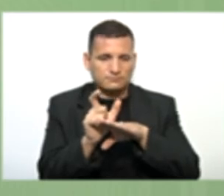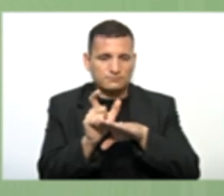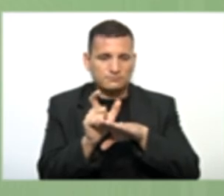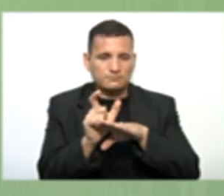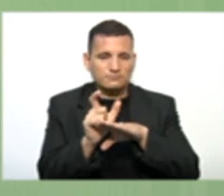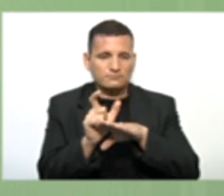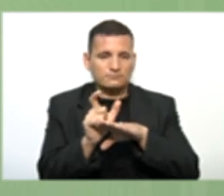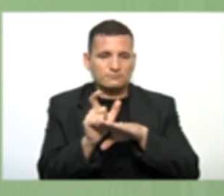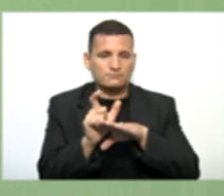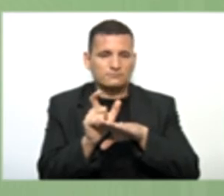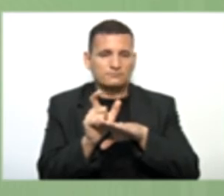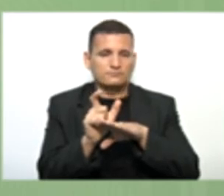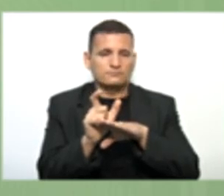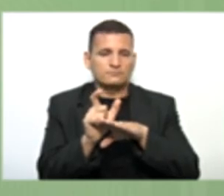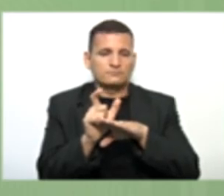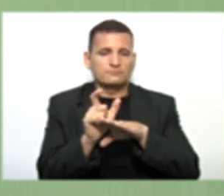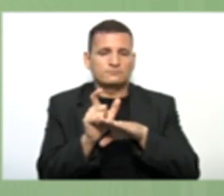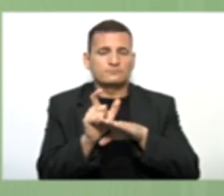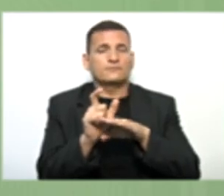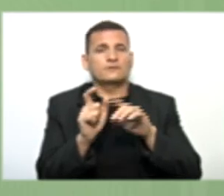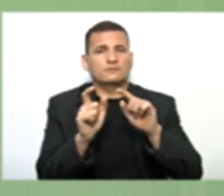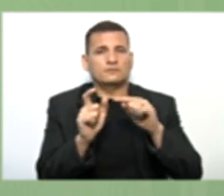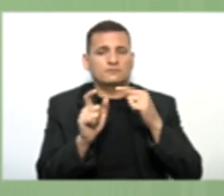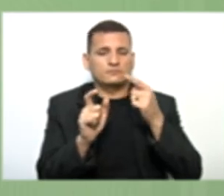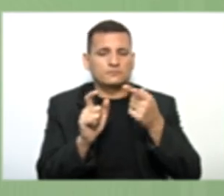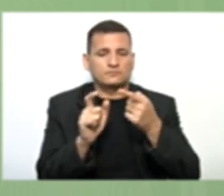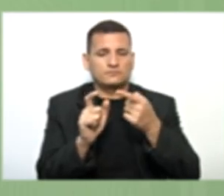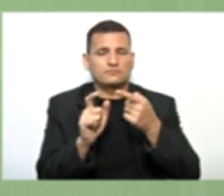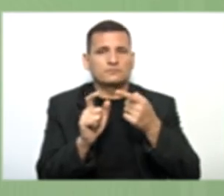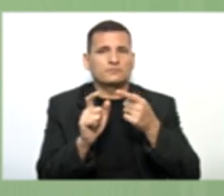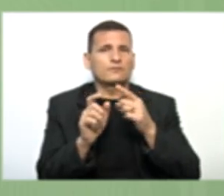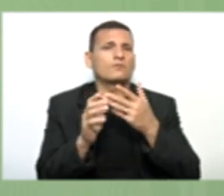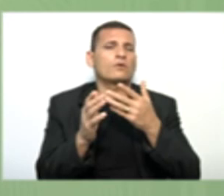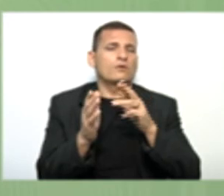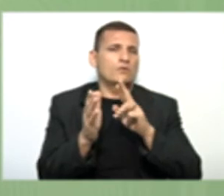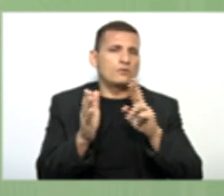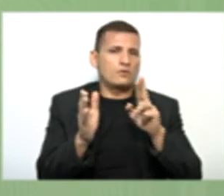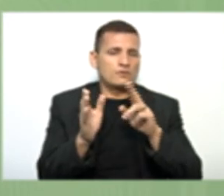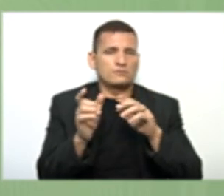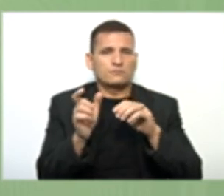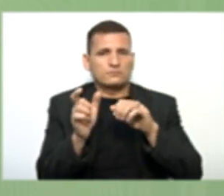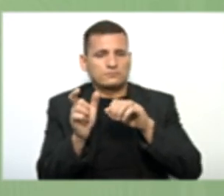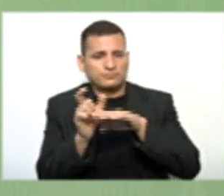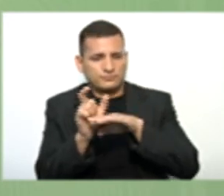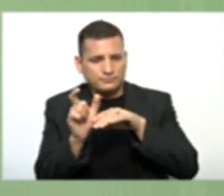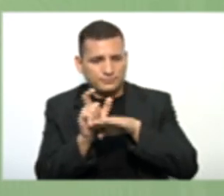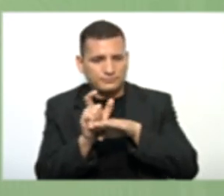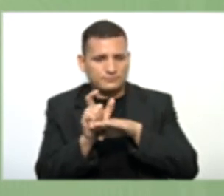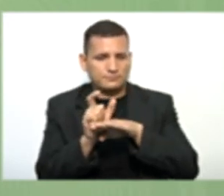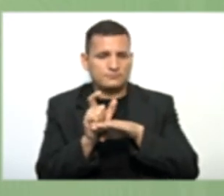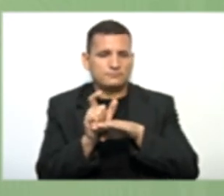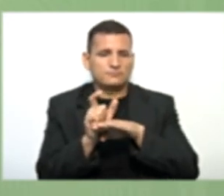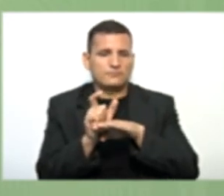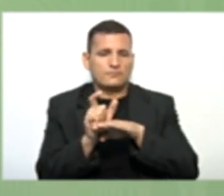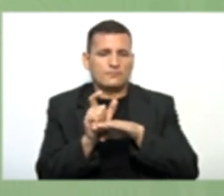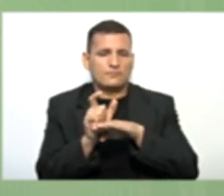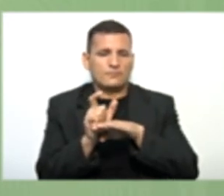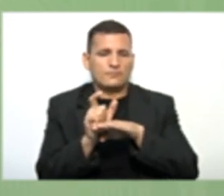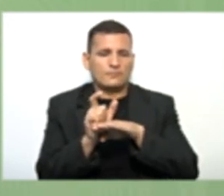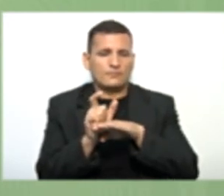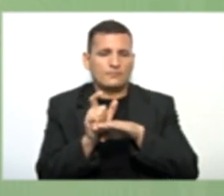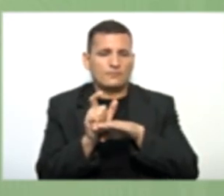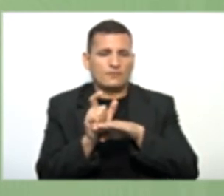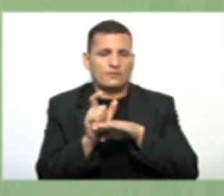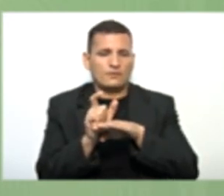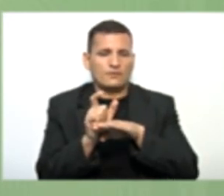Depois disso, exibe-se o nome que acabou de armazenar, tá? Aqui ficou um pouco cortado, mas o que acontece é isso.